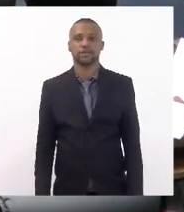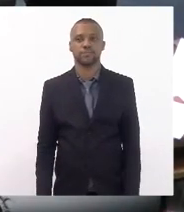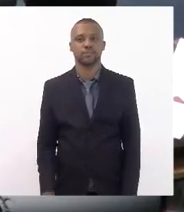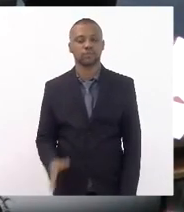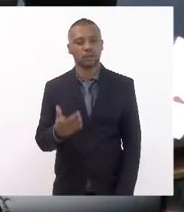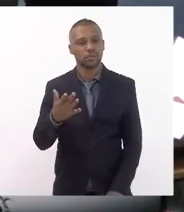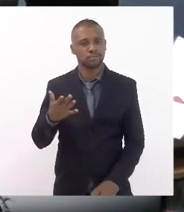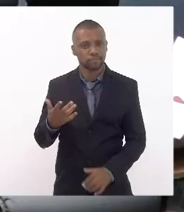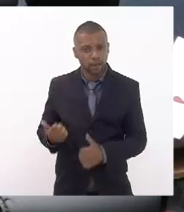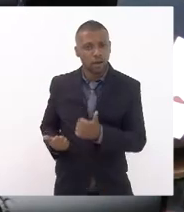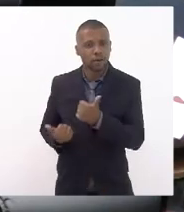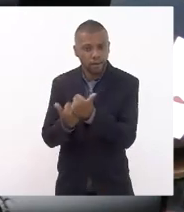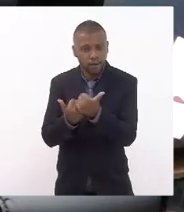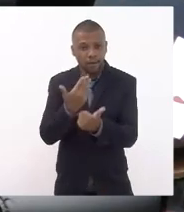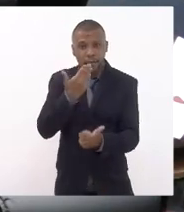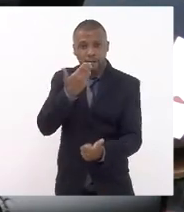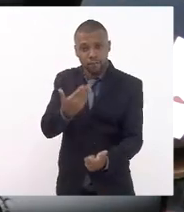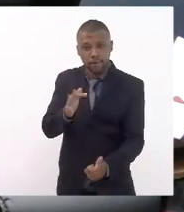Favorável, senhor presidente.